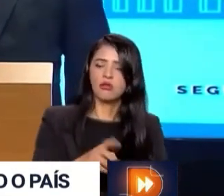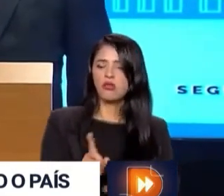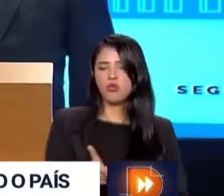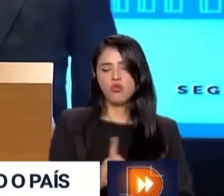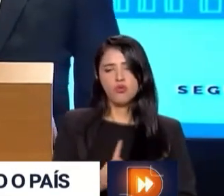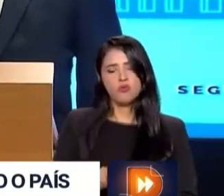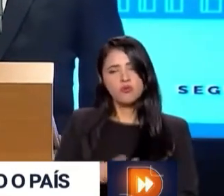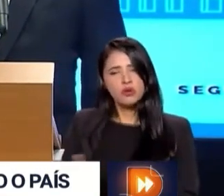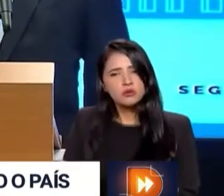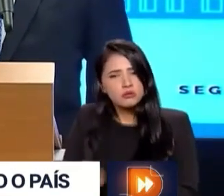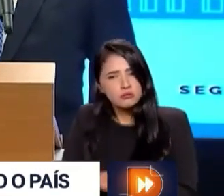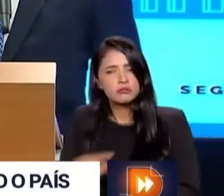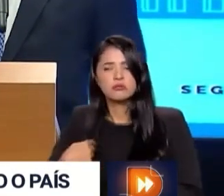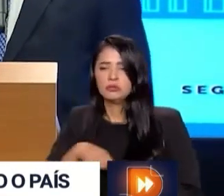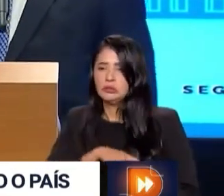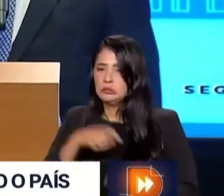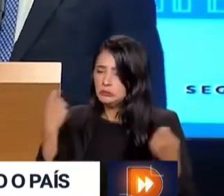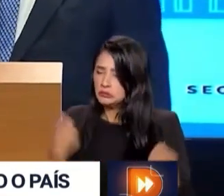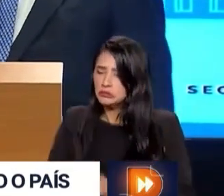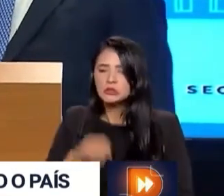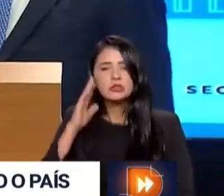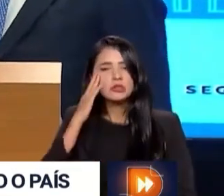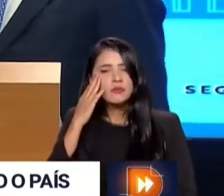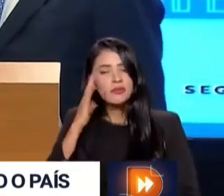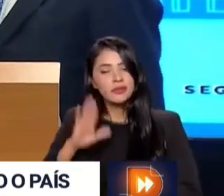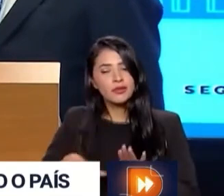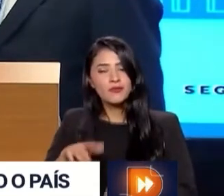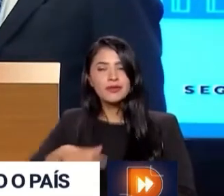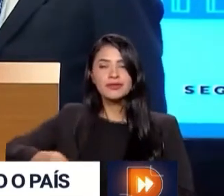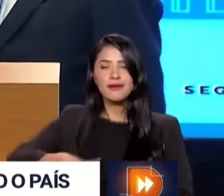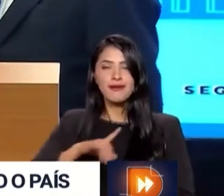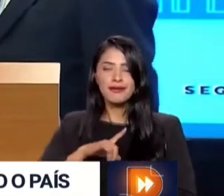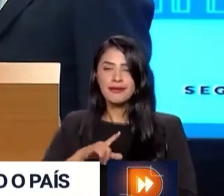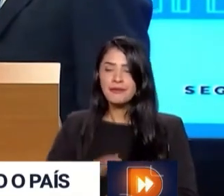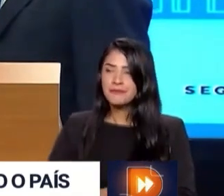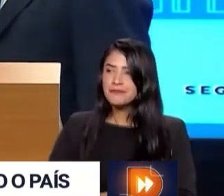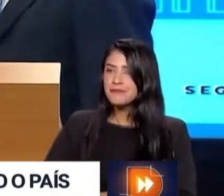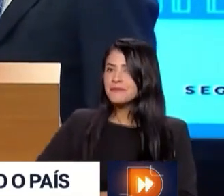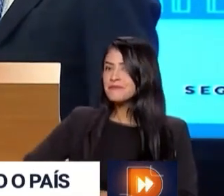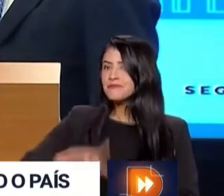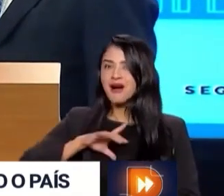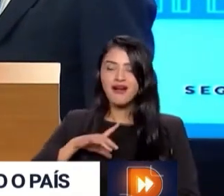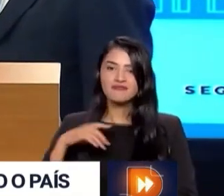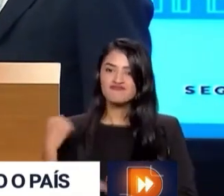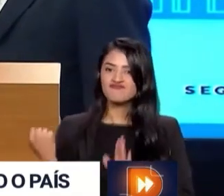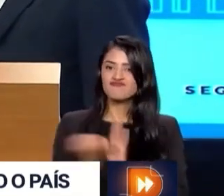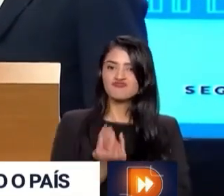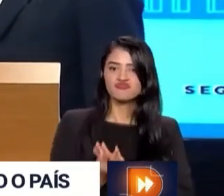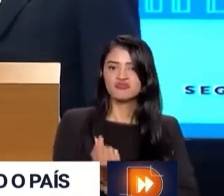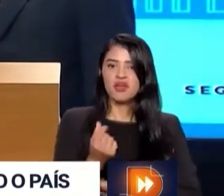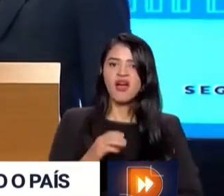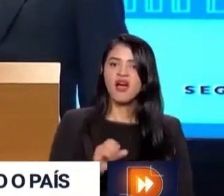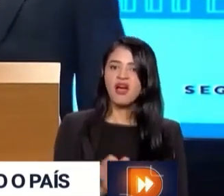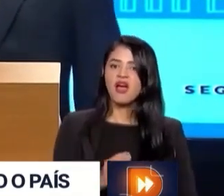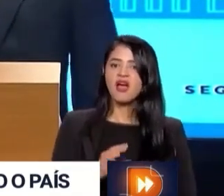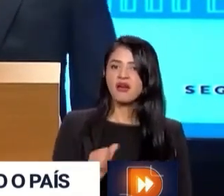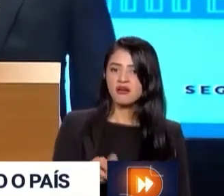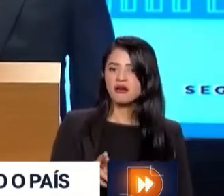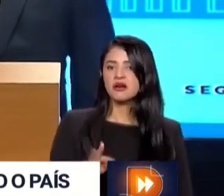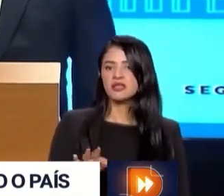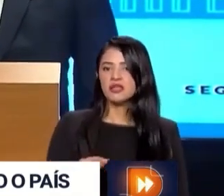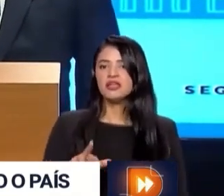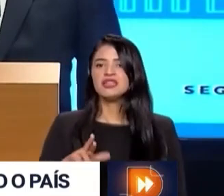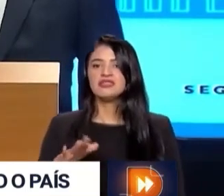mas também temos que entender que talvez seja o setor Ministro mais caracterizado da economia brasileira nós